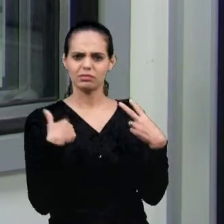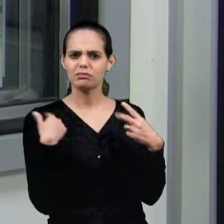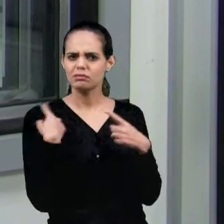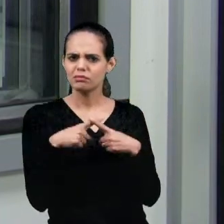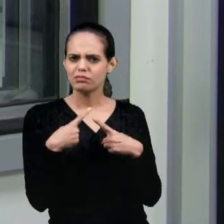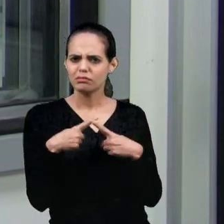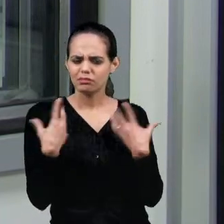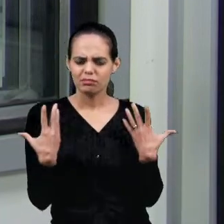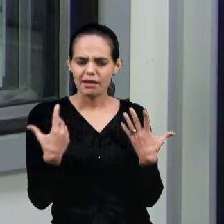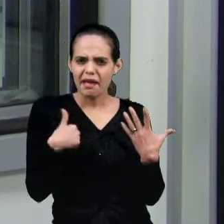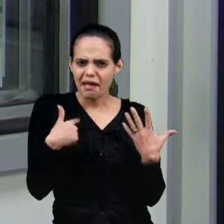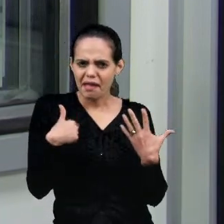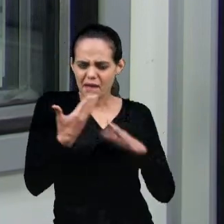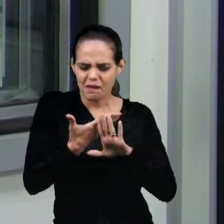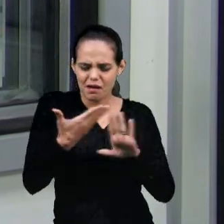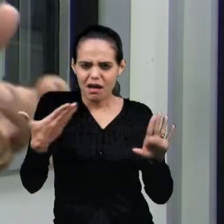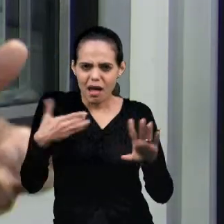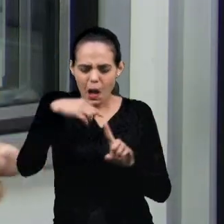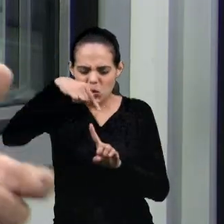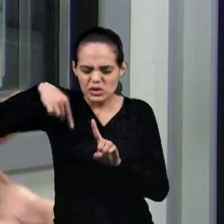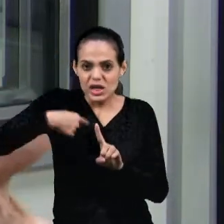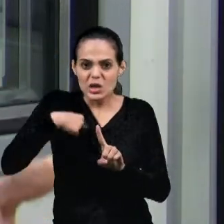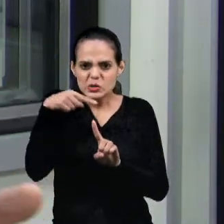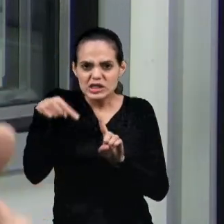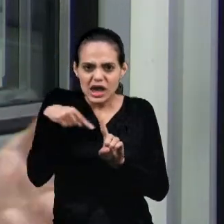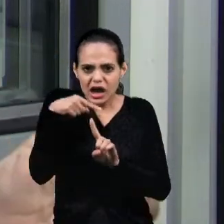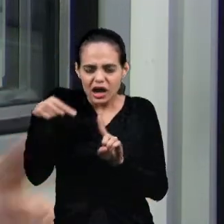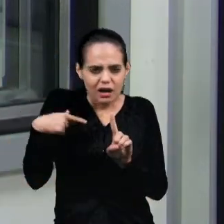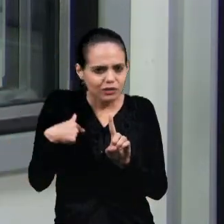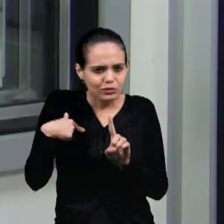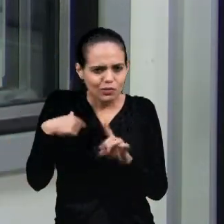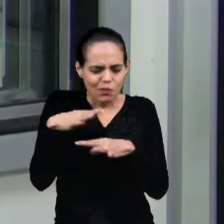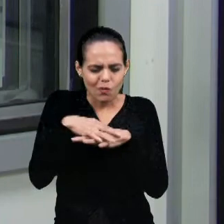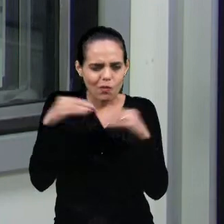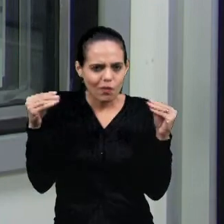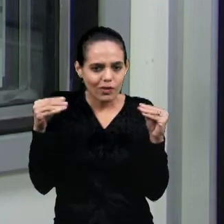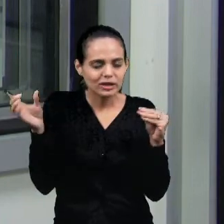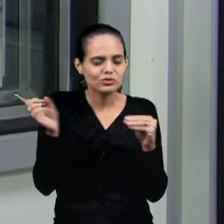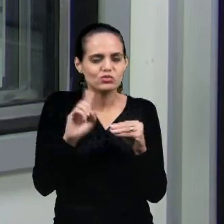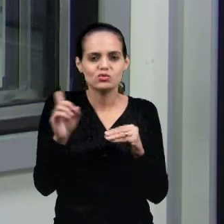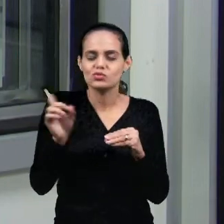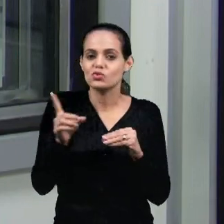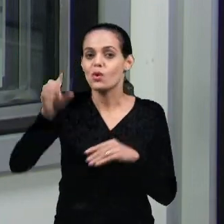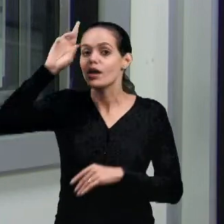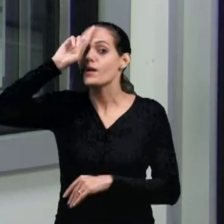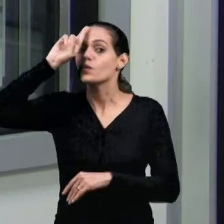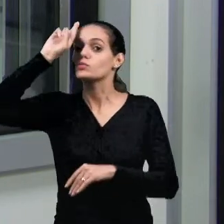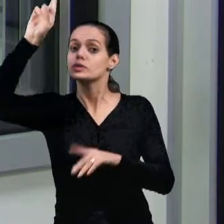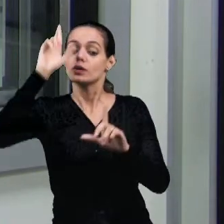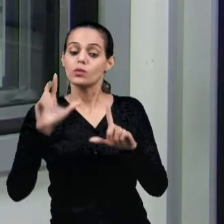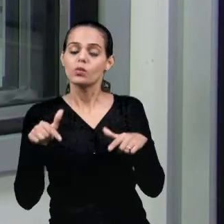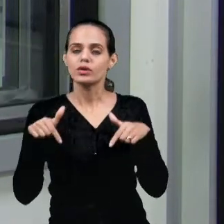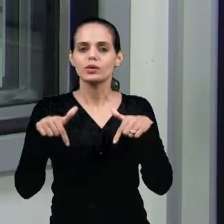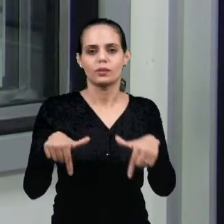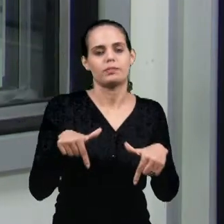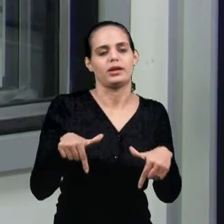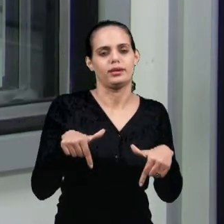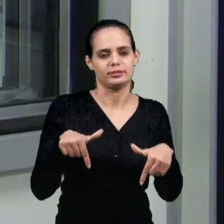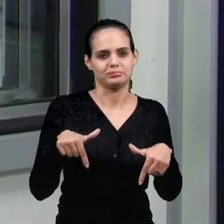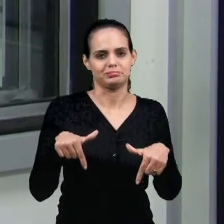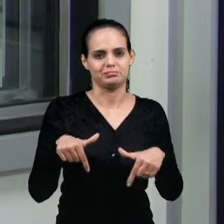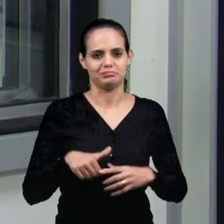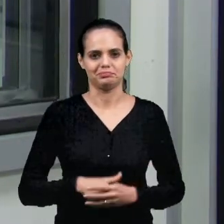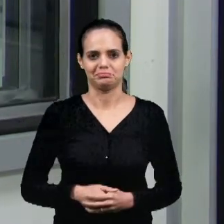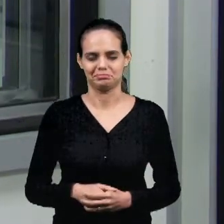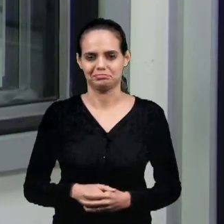minha santidade? Né? Estão achando que é resultado da minha santidade? Não é, né? É o Senhor que opera. E a responsabilidade que eu